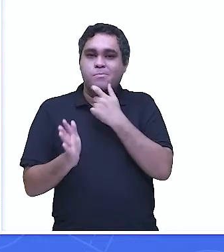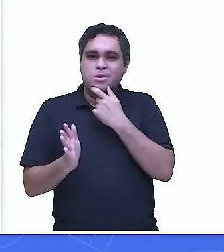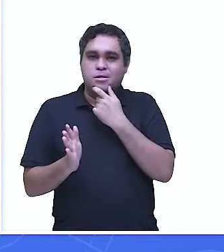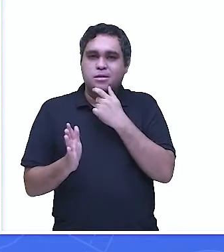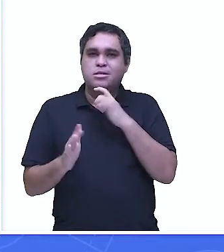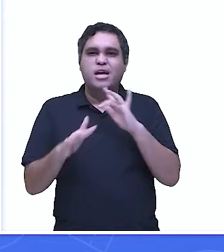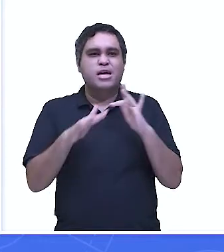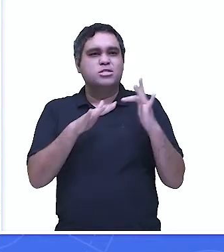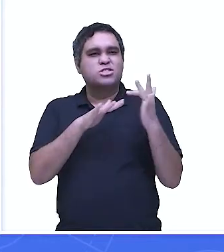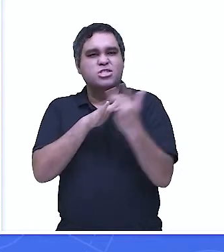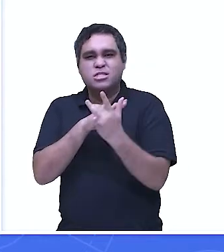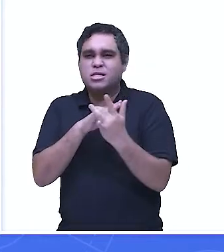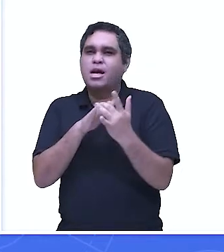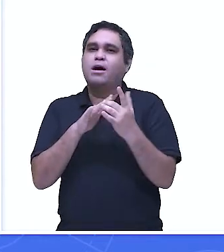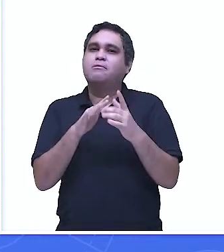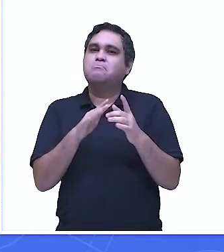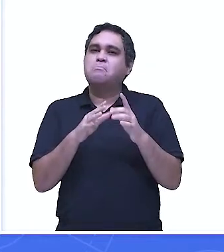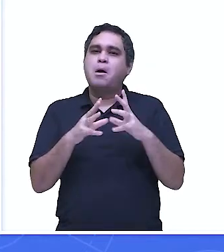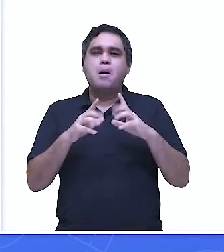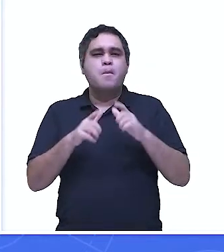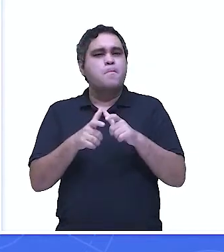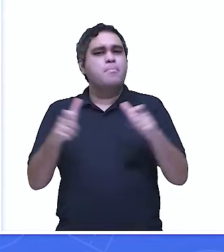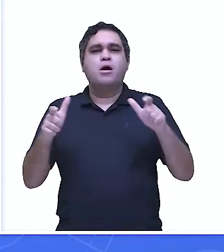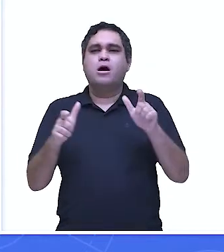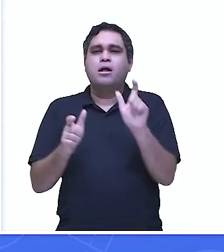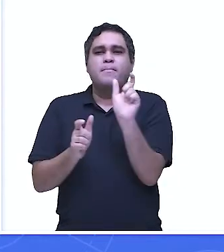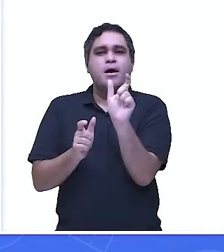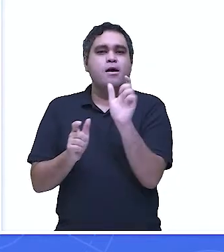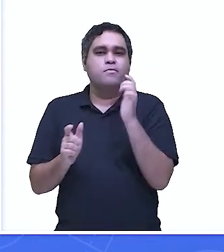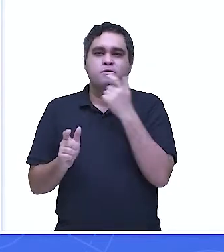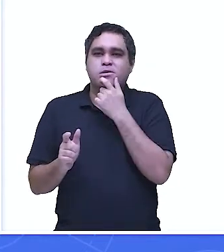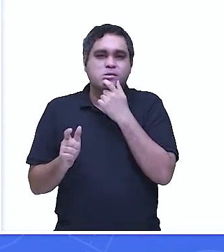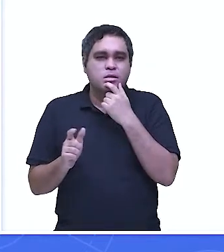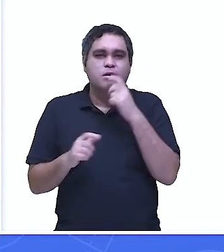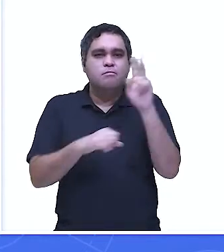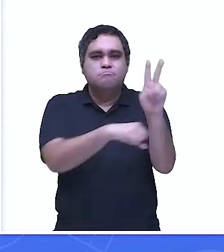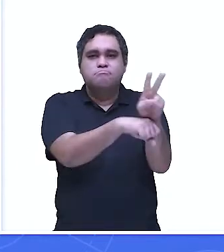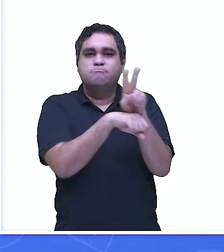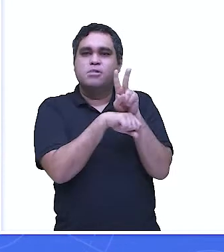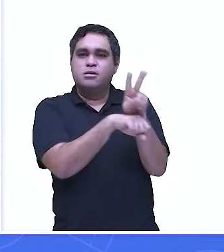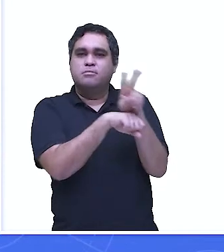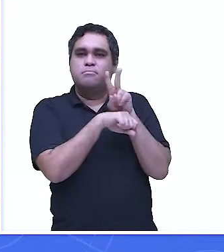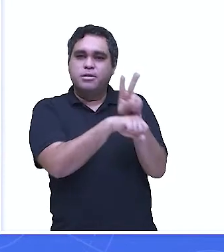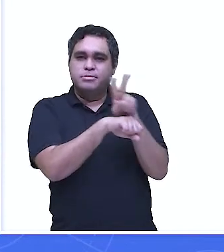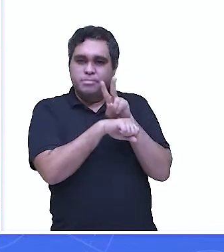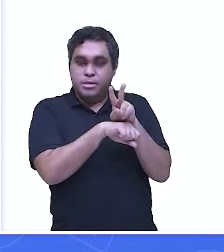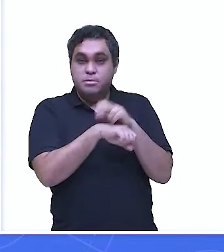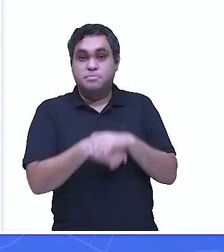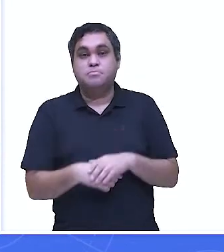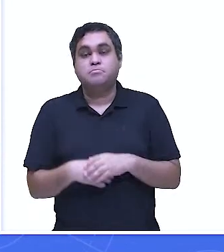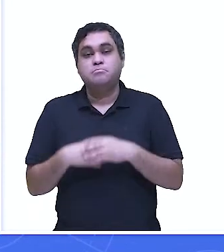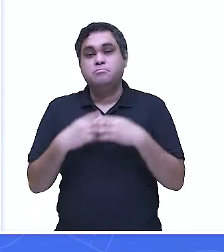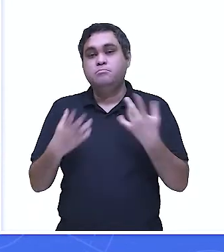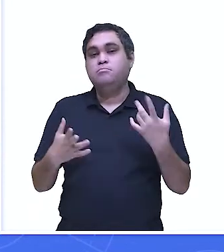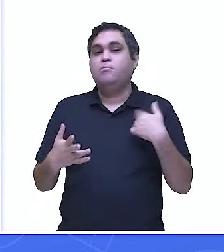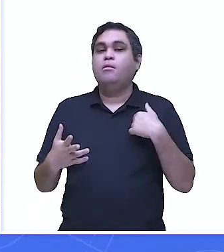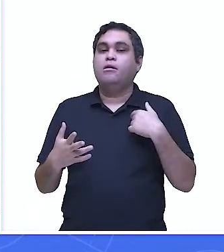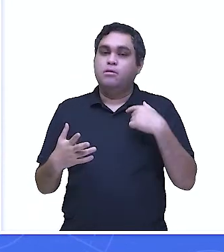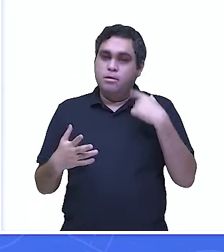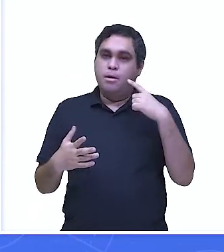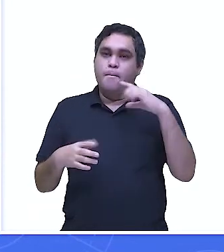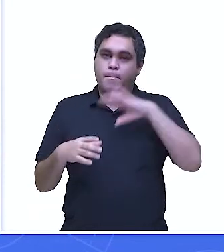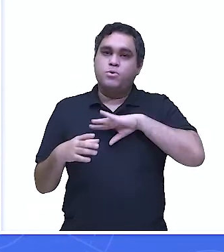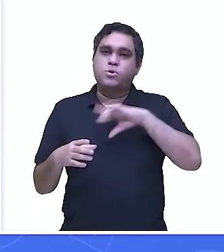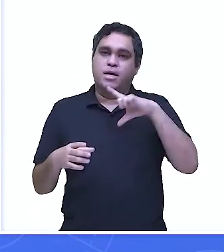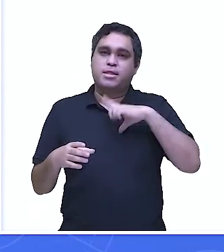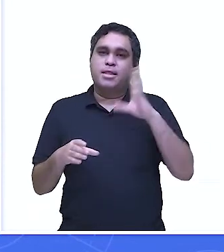inglês, nome de comidas, nome de músicas, nome de filmes, nome de séries. Nós estamos mergulhados aí na língua inglesa, então vocês sabem